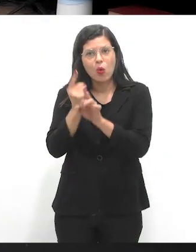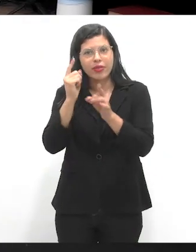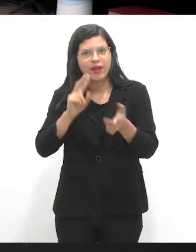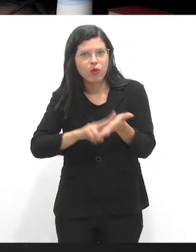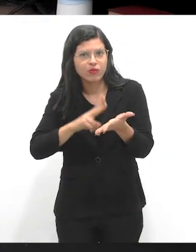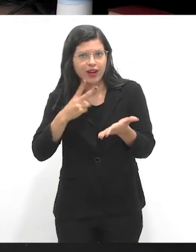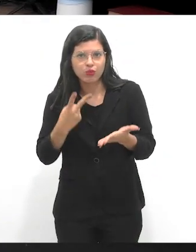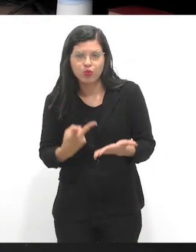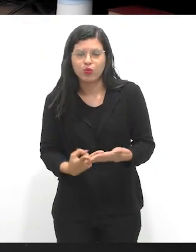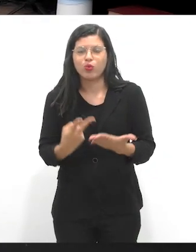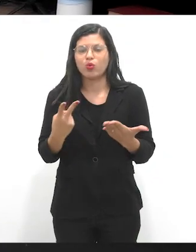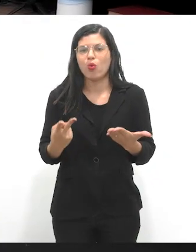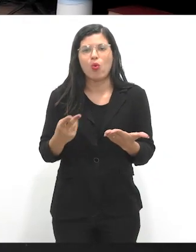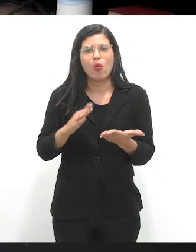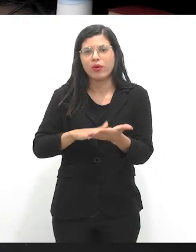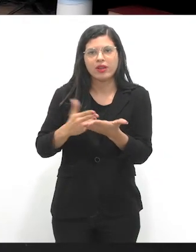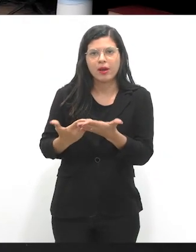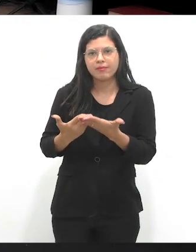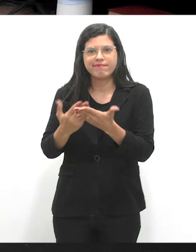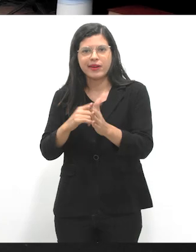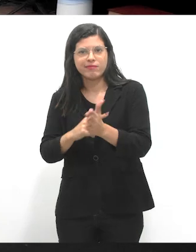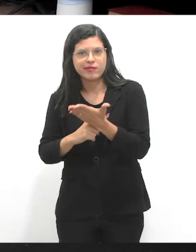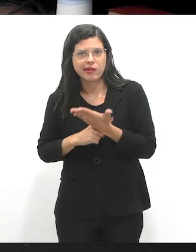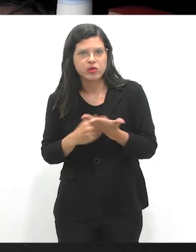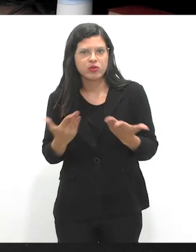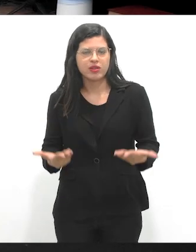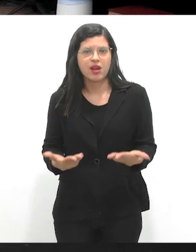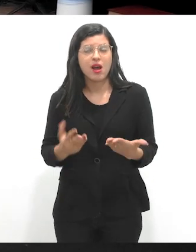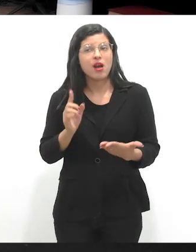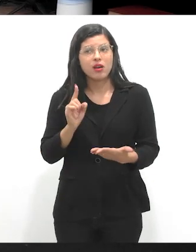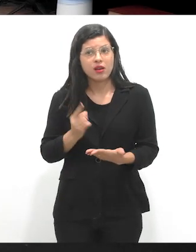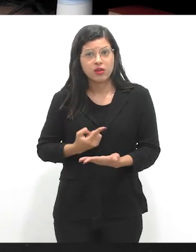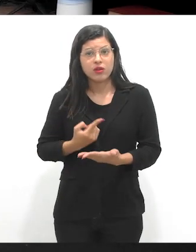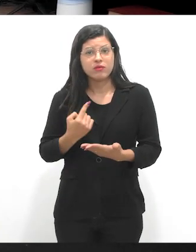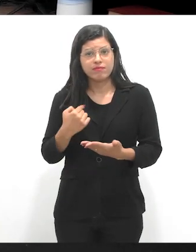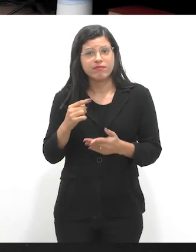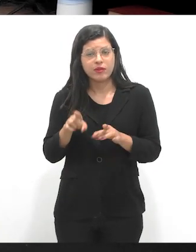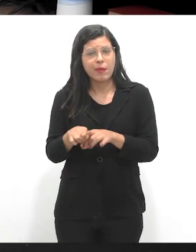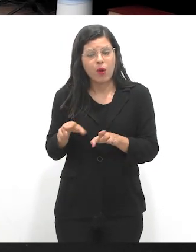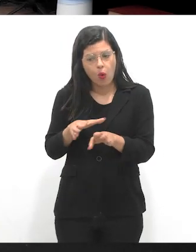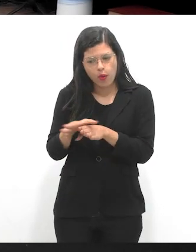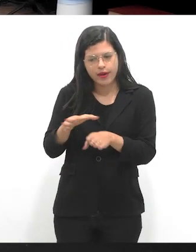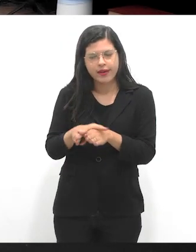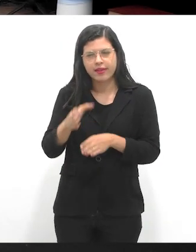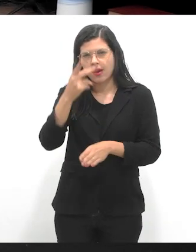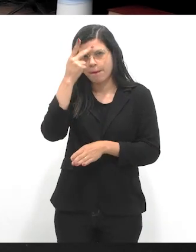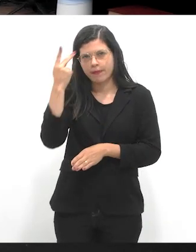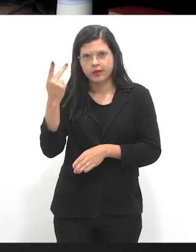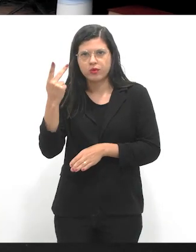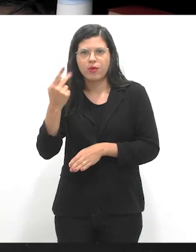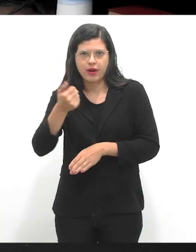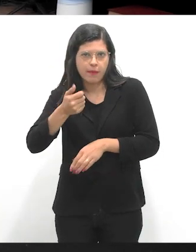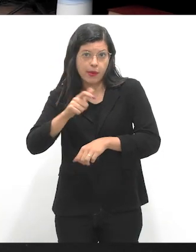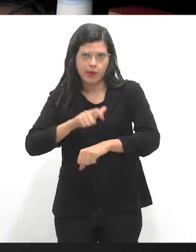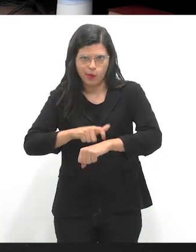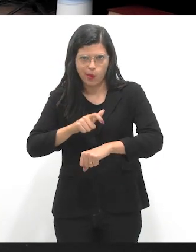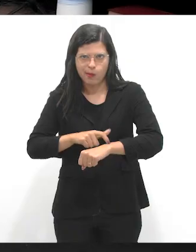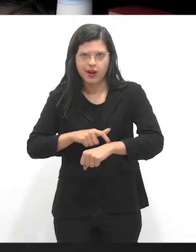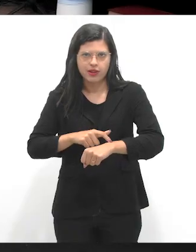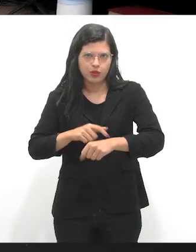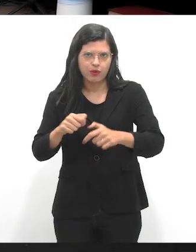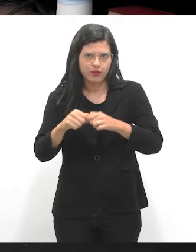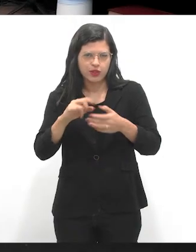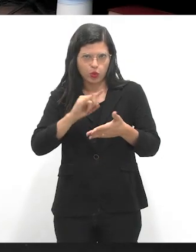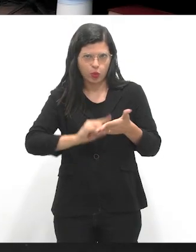um tradutor aqui, vamos conseguir um intérprete para nos auxiliar, até para que a gente possa também orientar aquela pessoa naquele primeiro momento que ela chegou para